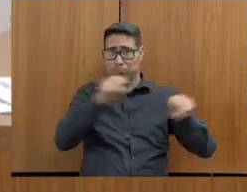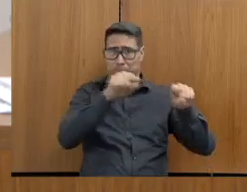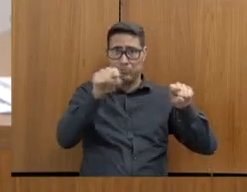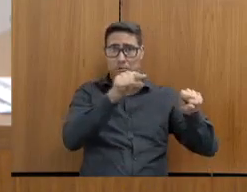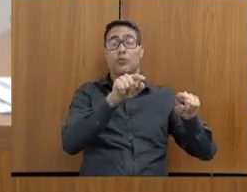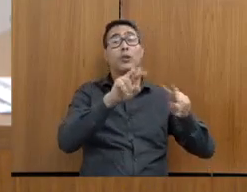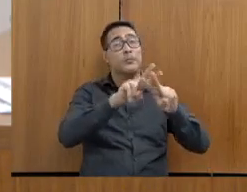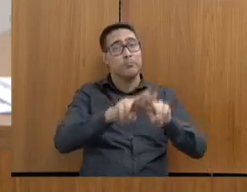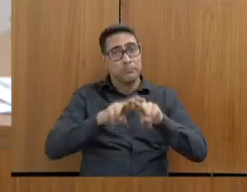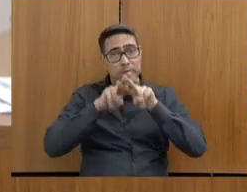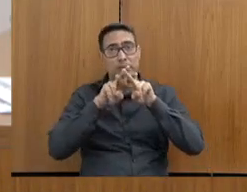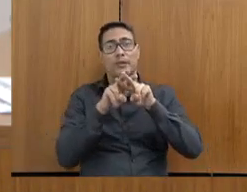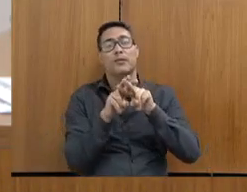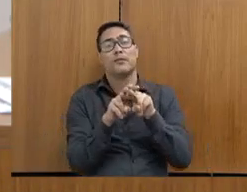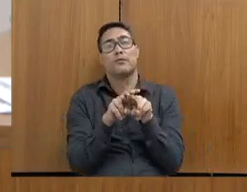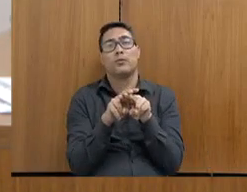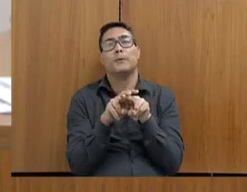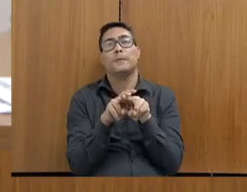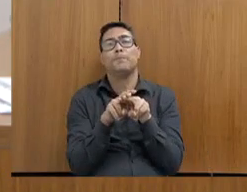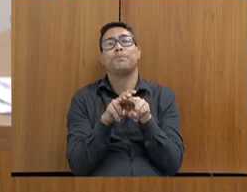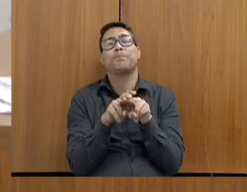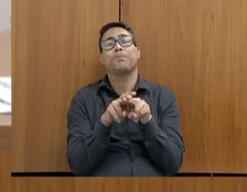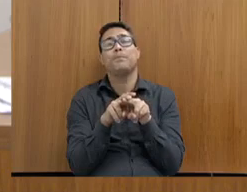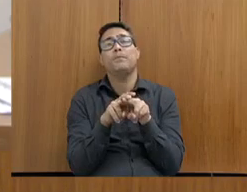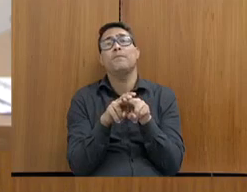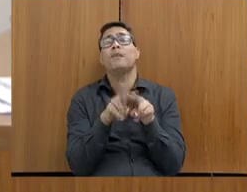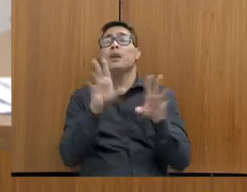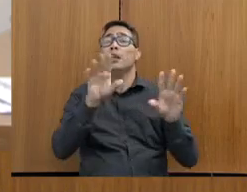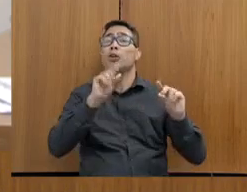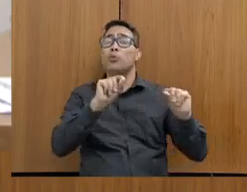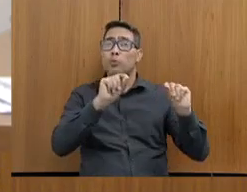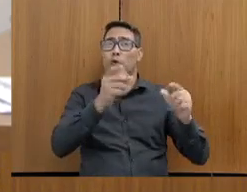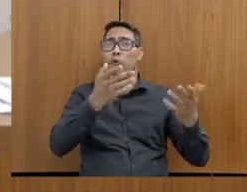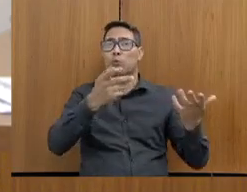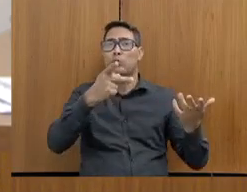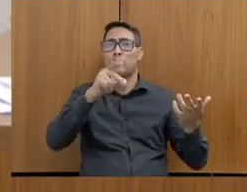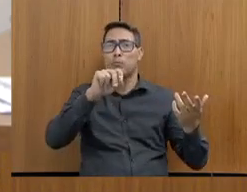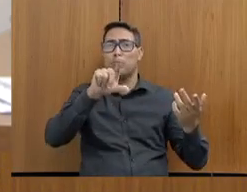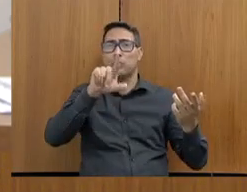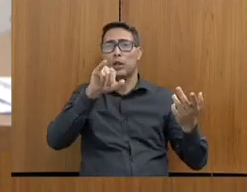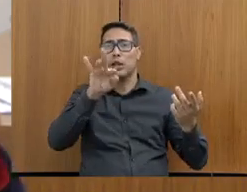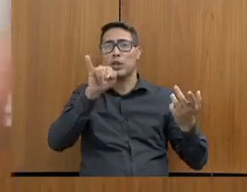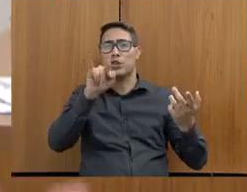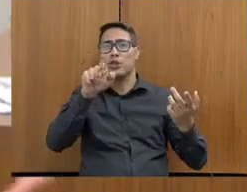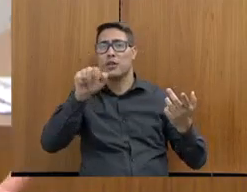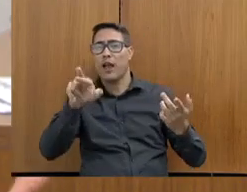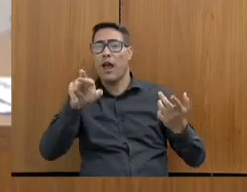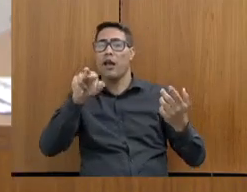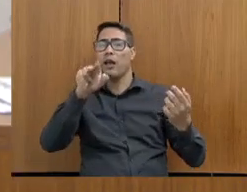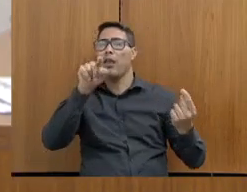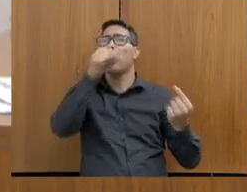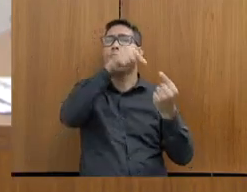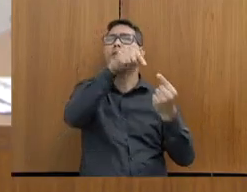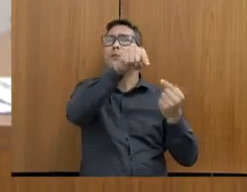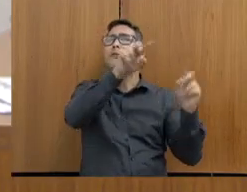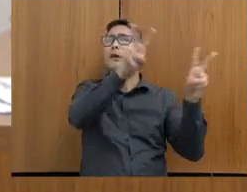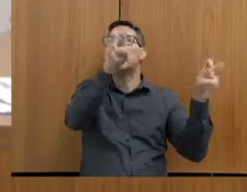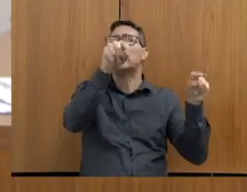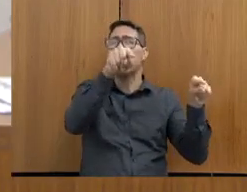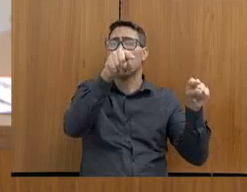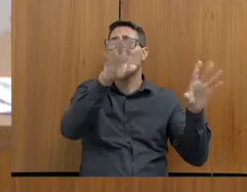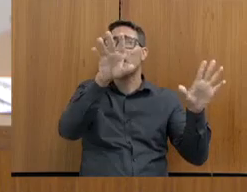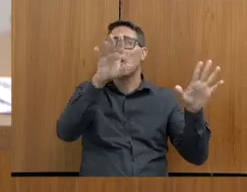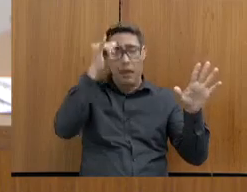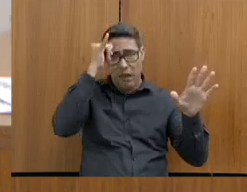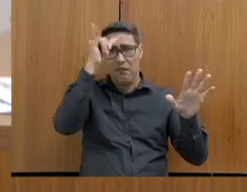então como politizar essas questões sem necessariamente repetir essas violações